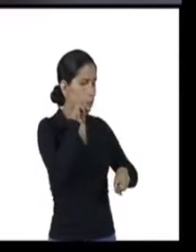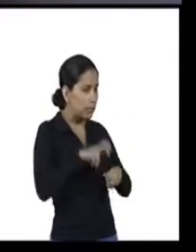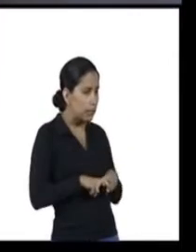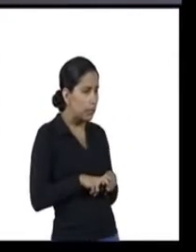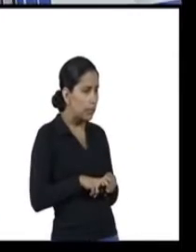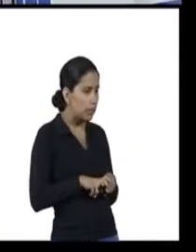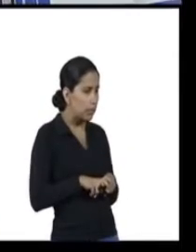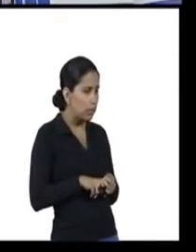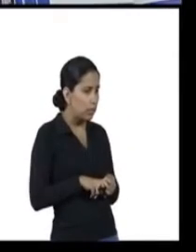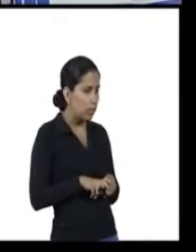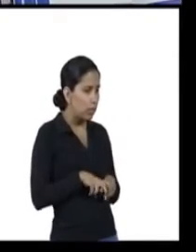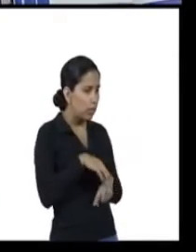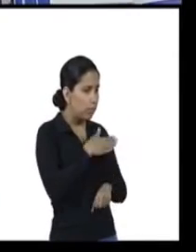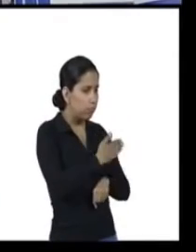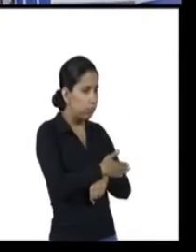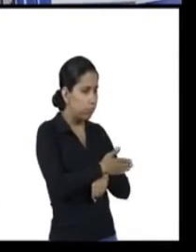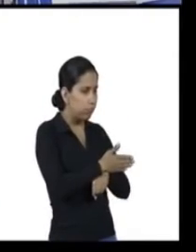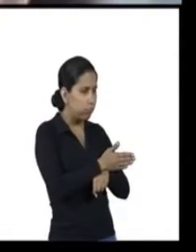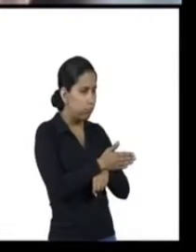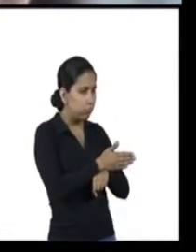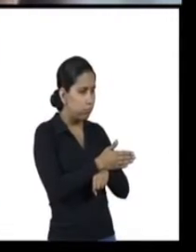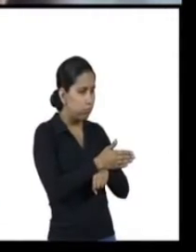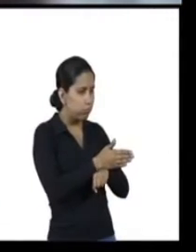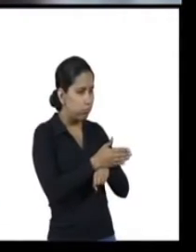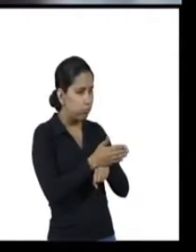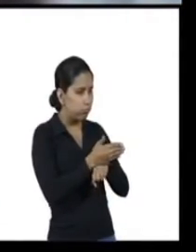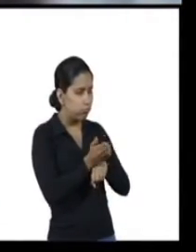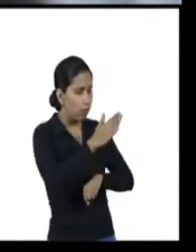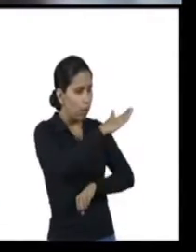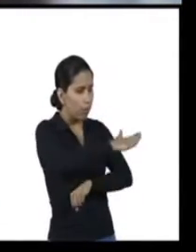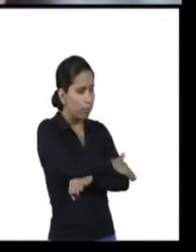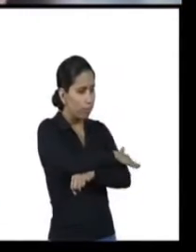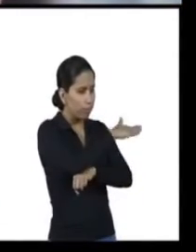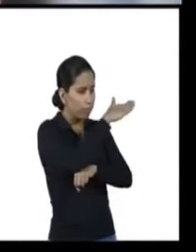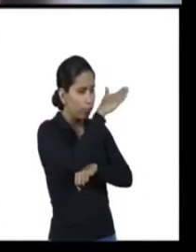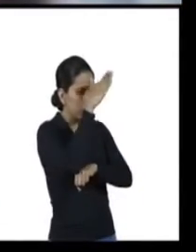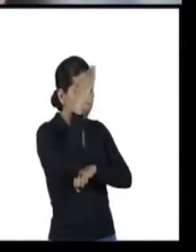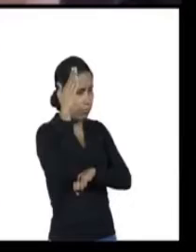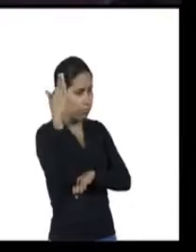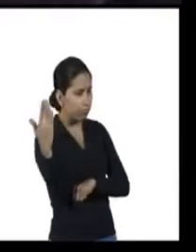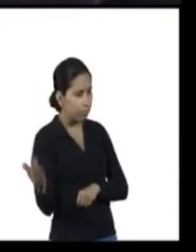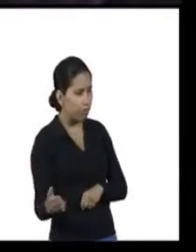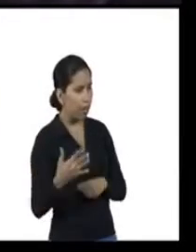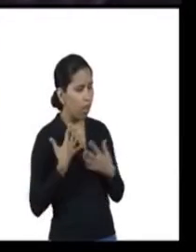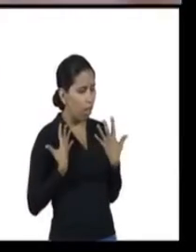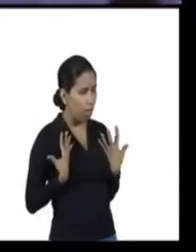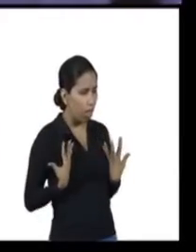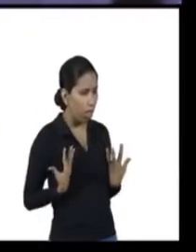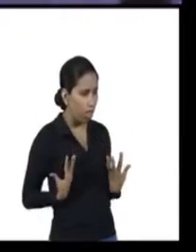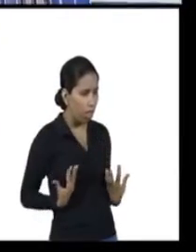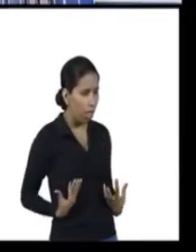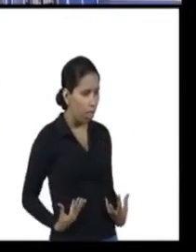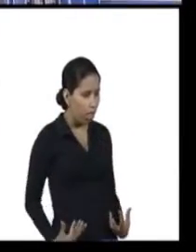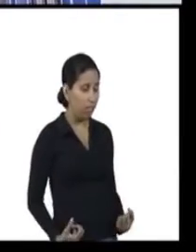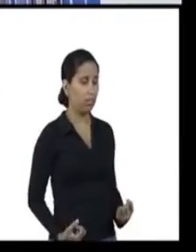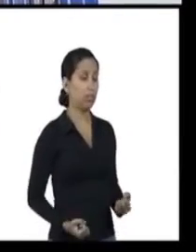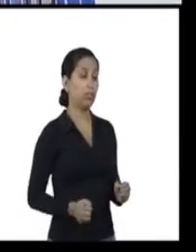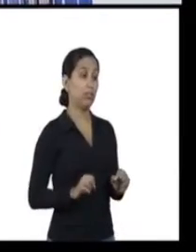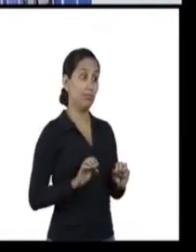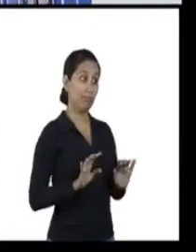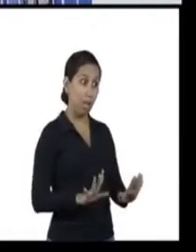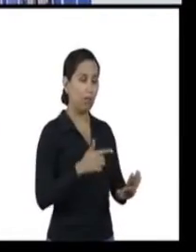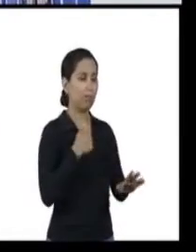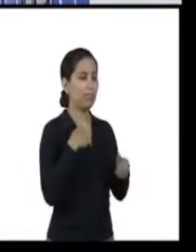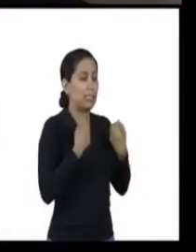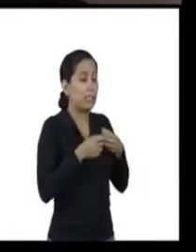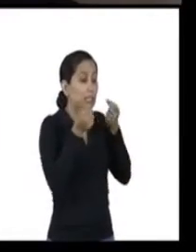um tempo prolongado, aquilo ali vai desenvolver uma determinada fadiga em algum grupo muscular. E se eu estou atento, eu vou